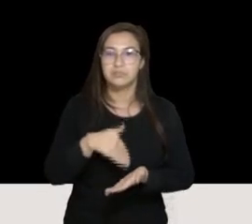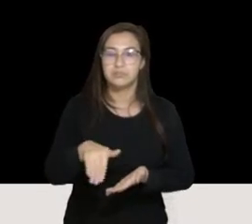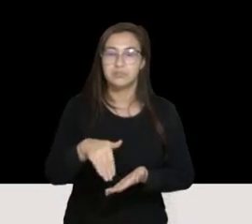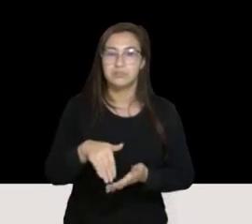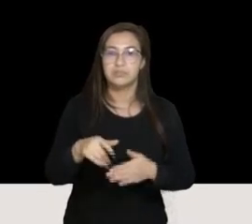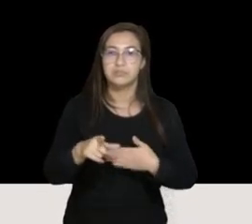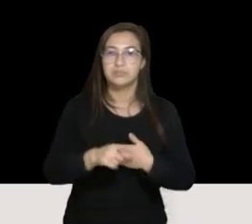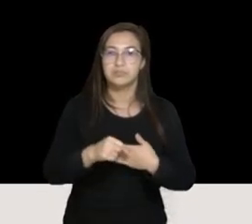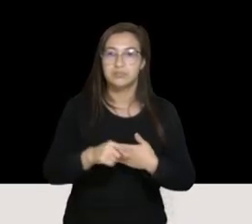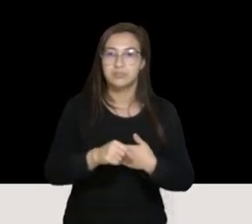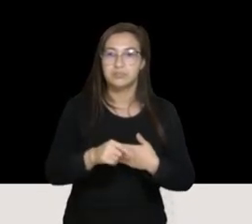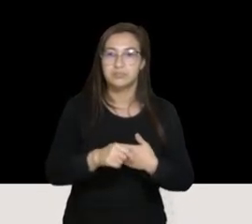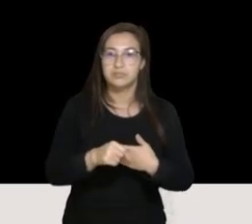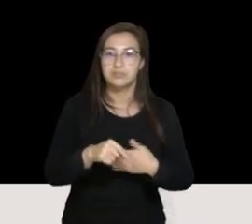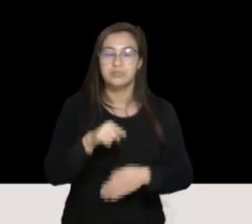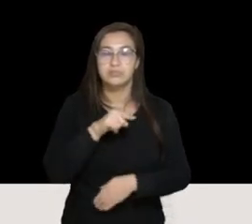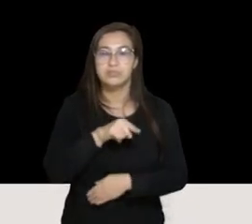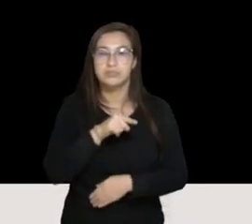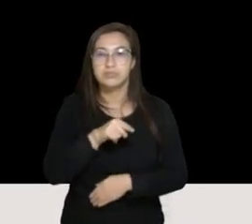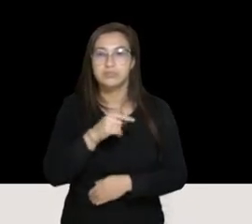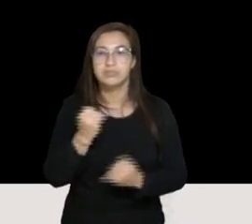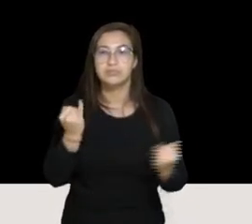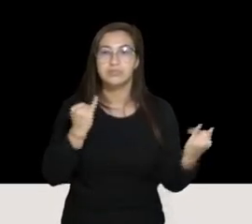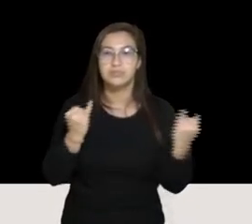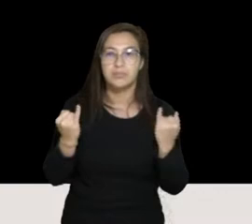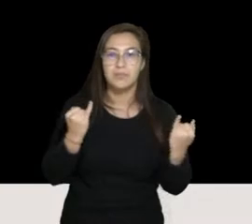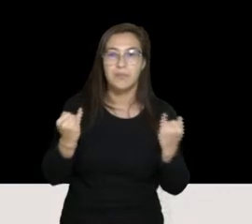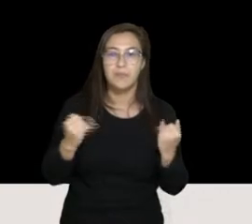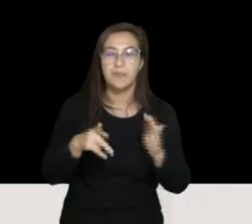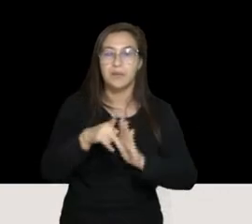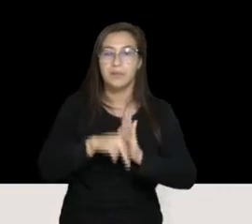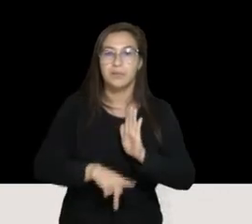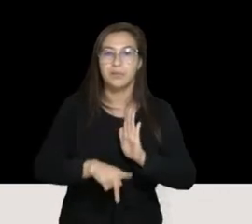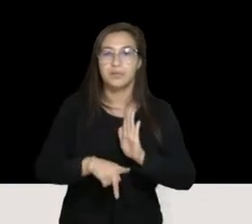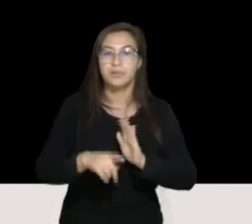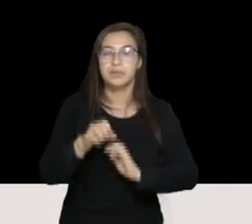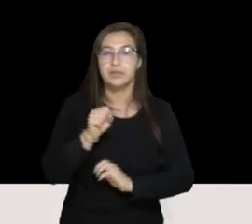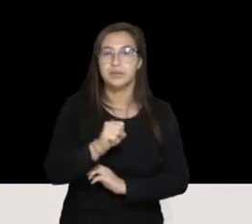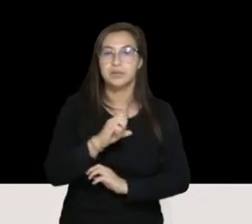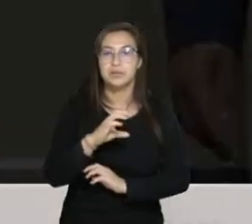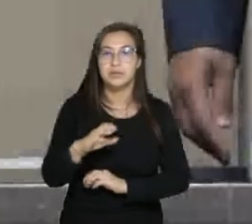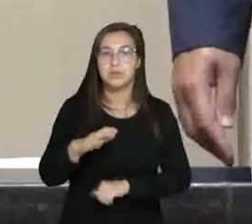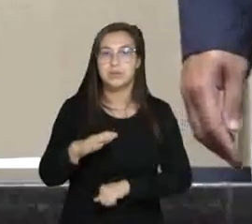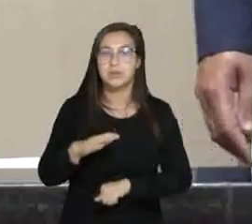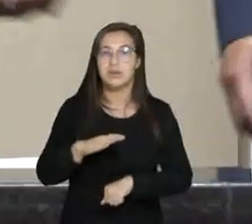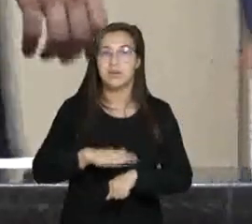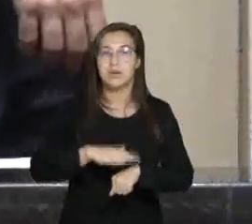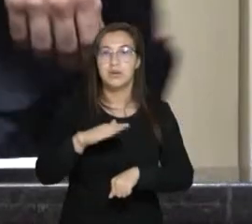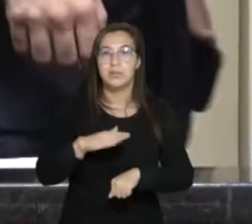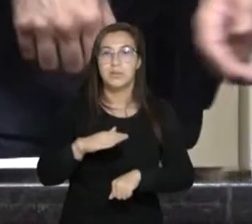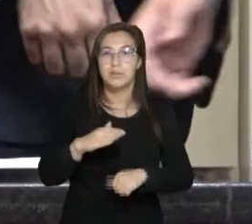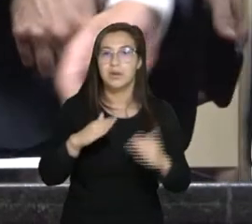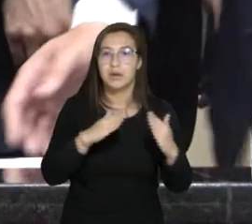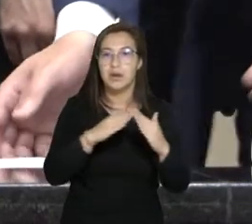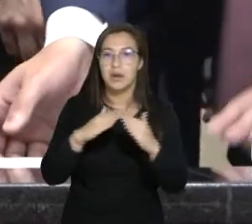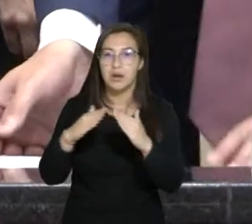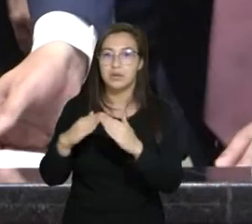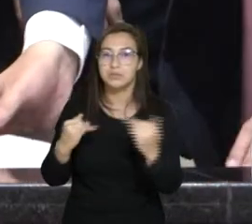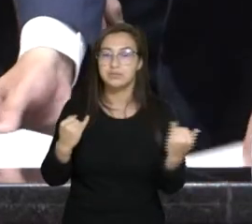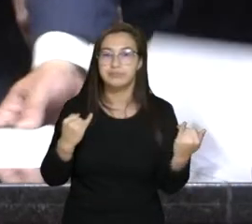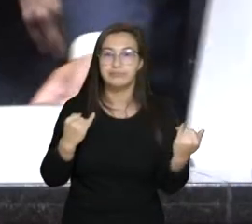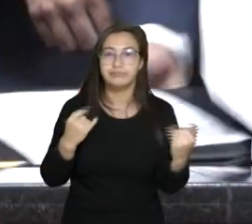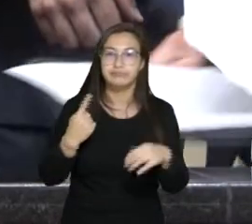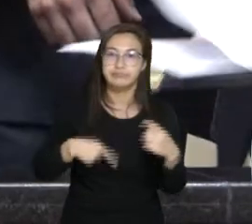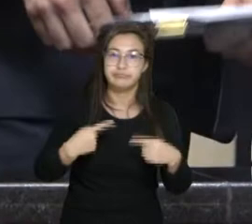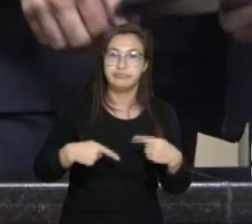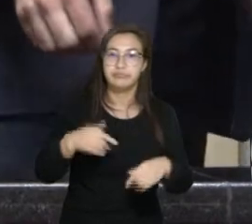da casa civil informações acerca do programa SC mais moradia em discussão em